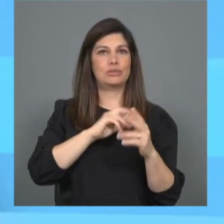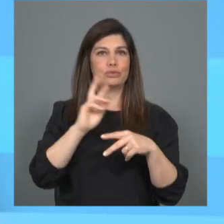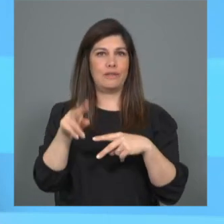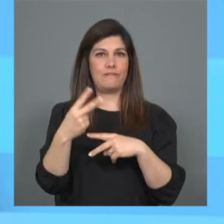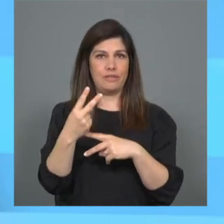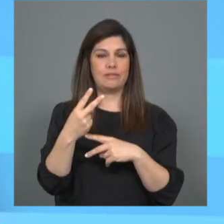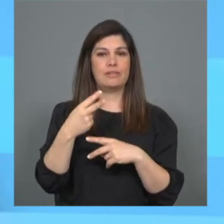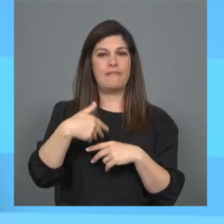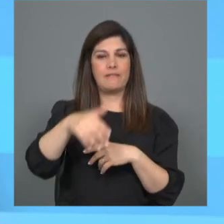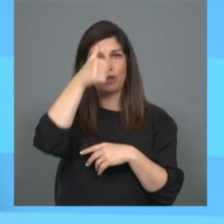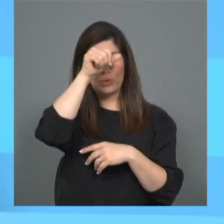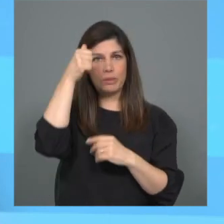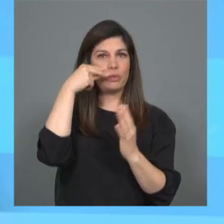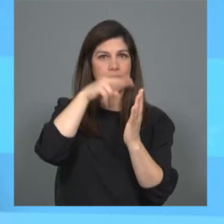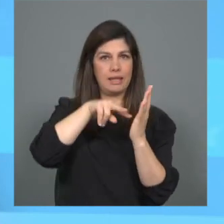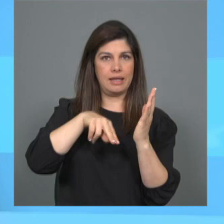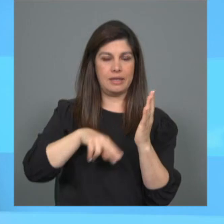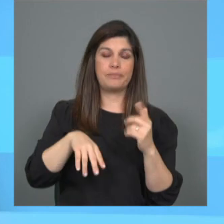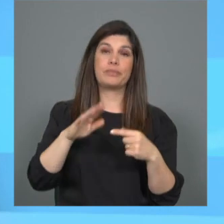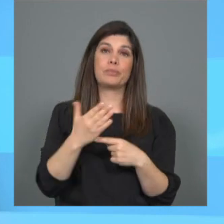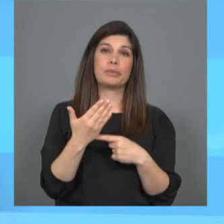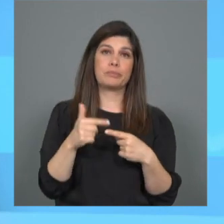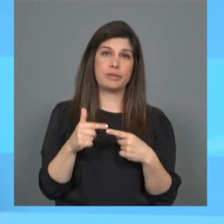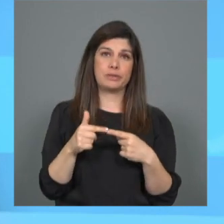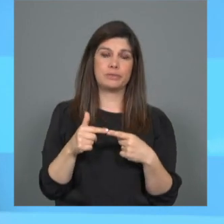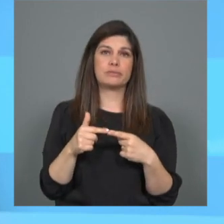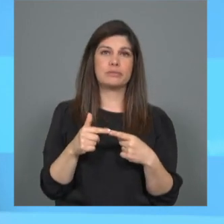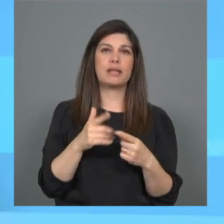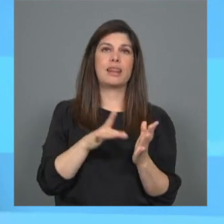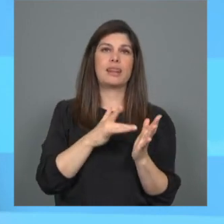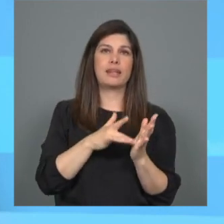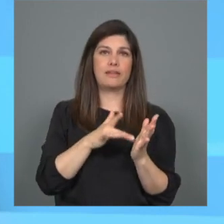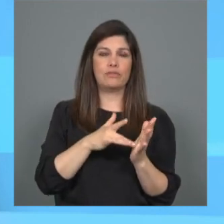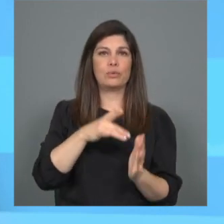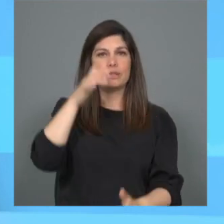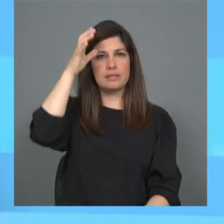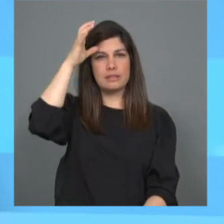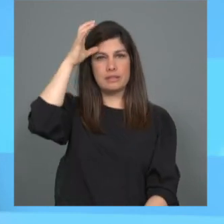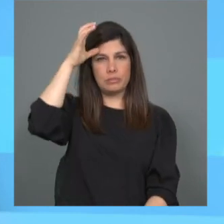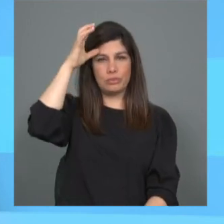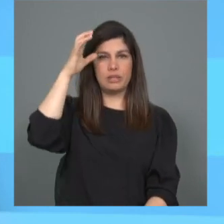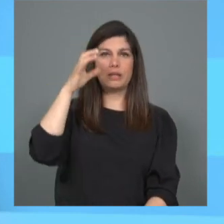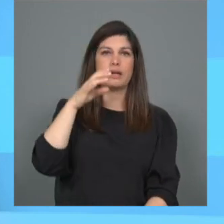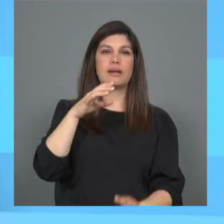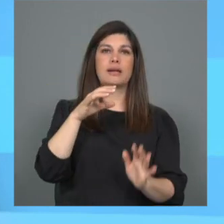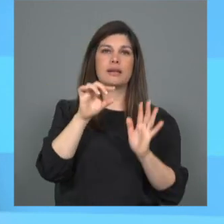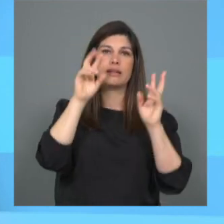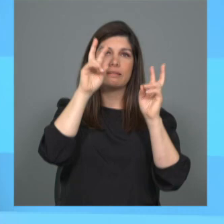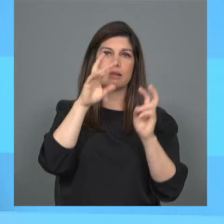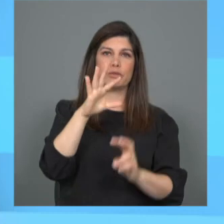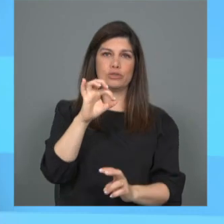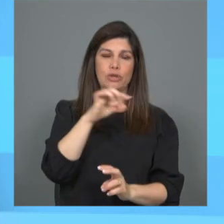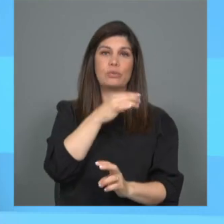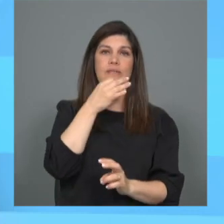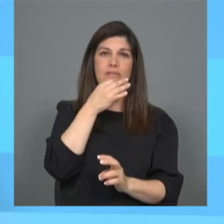Eucaristias de domingo, também para os analisar. O primeiro é o livro da Sabedoria, capítulo 18, onde se aponta aí para a